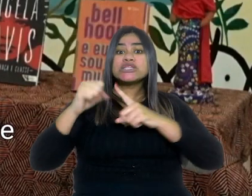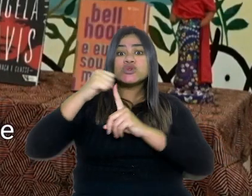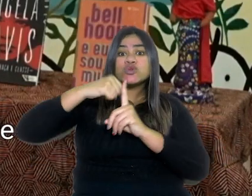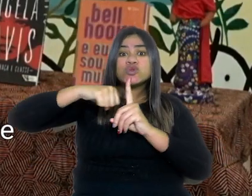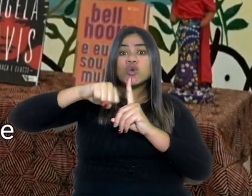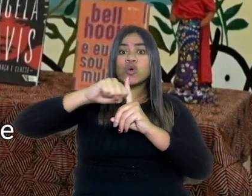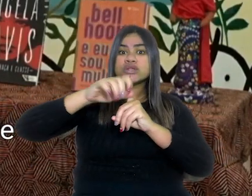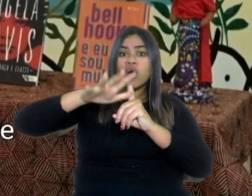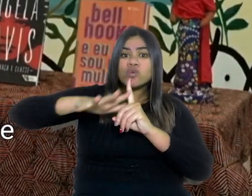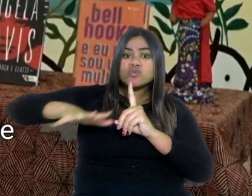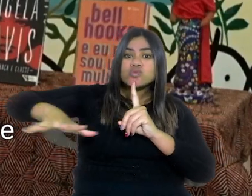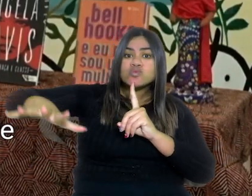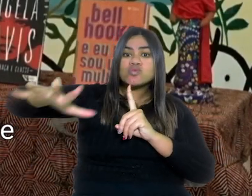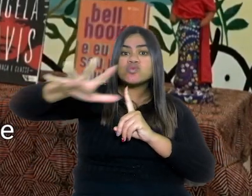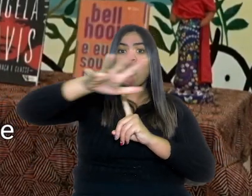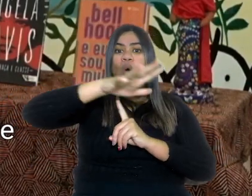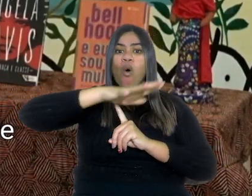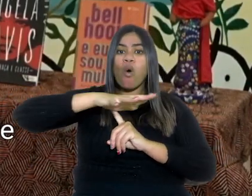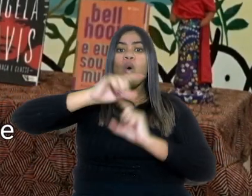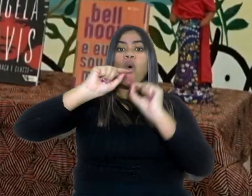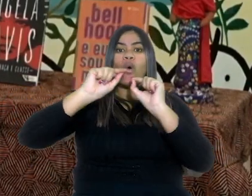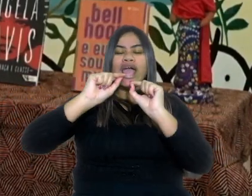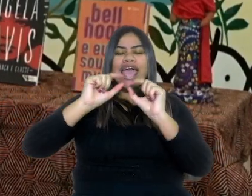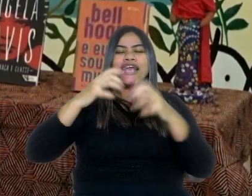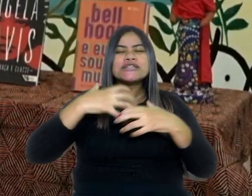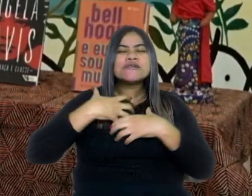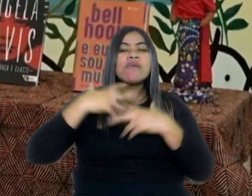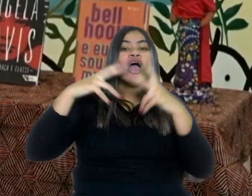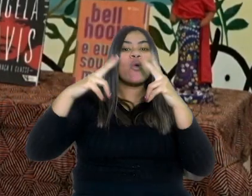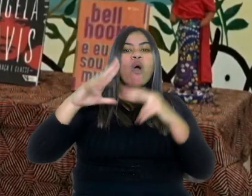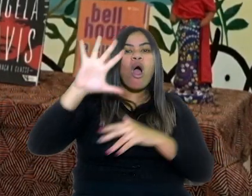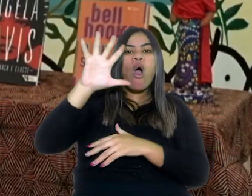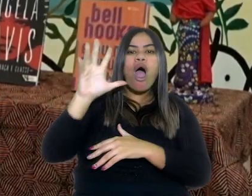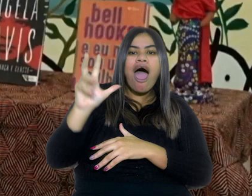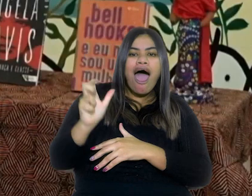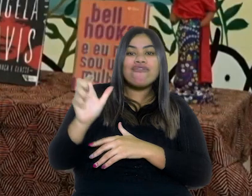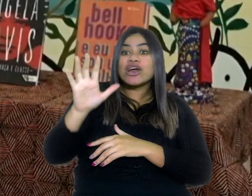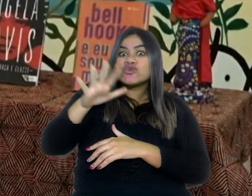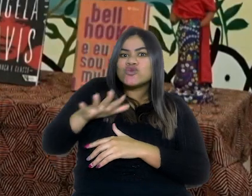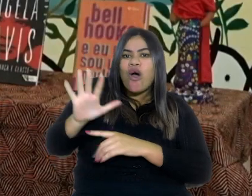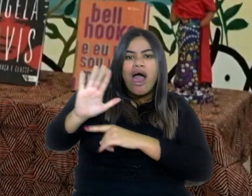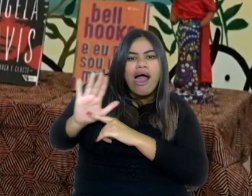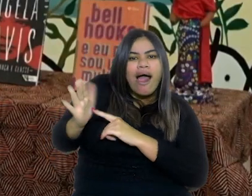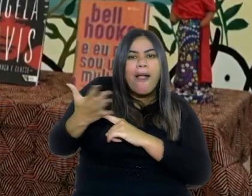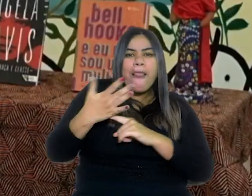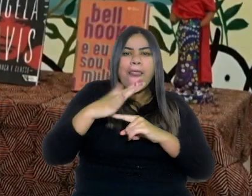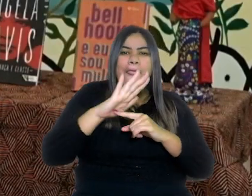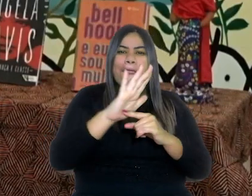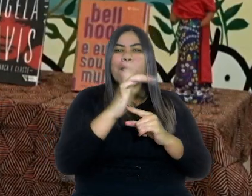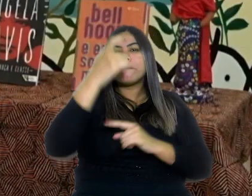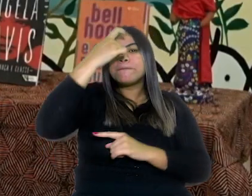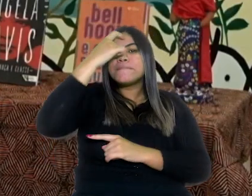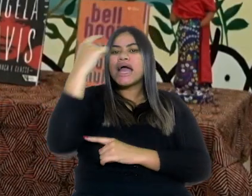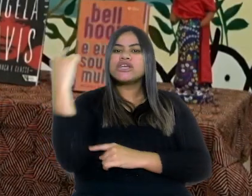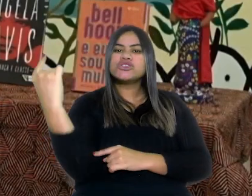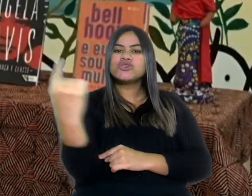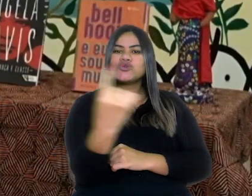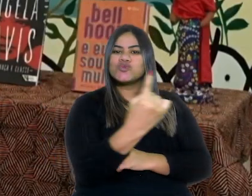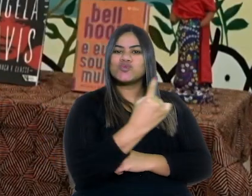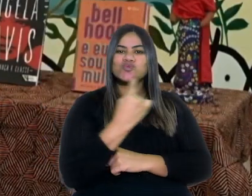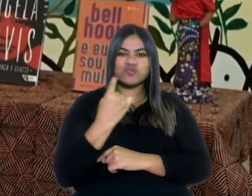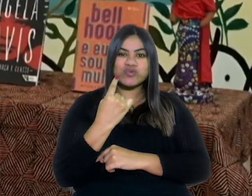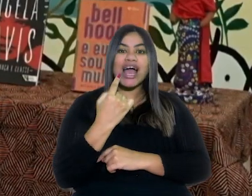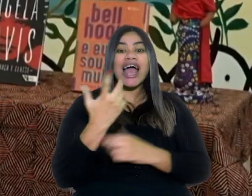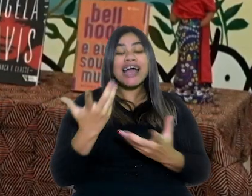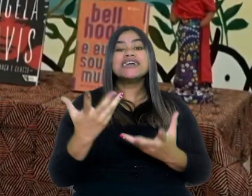isso, porque a gente só vai conseguir mudar a sociedade se a gente voltar para o espírito de África, né? Que tudo